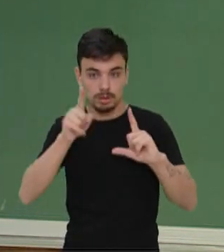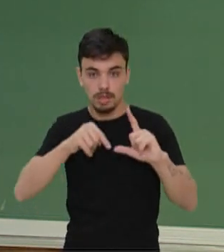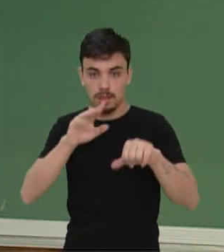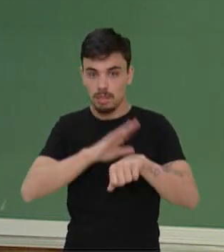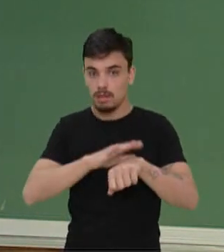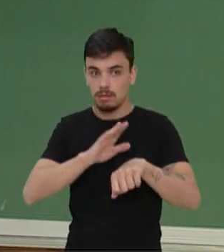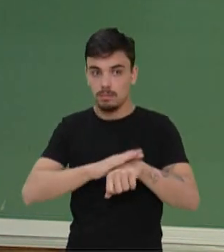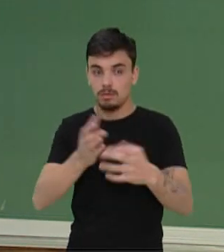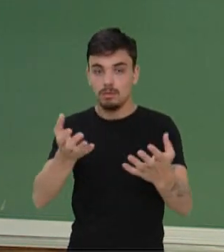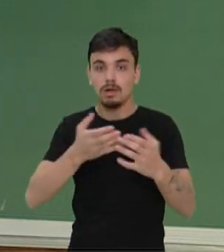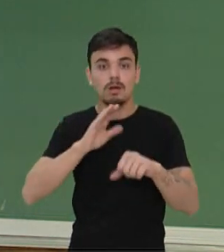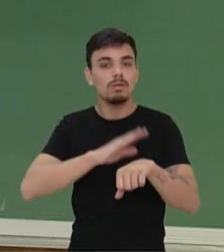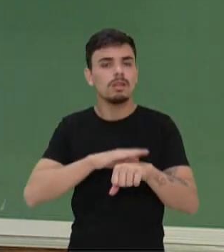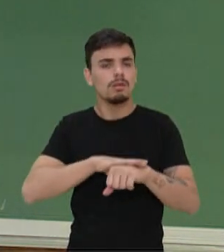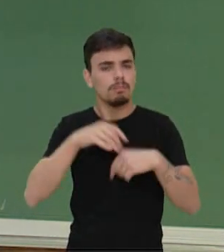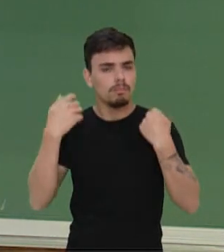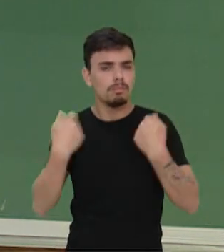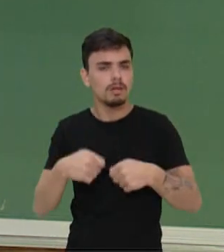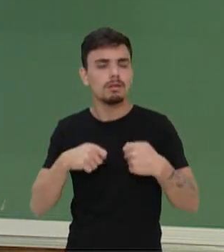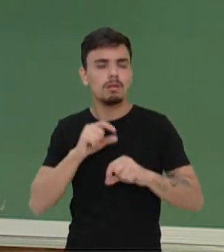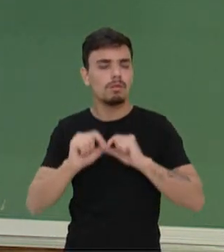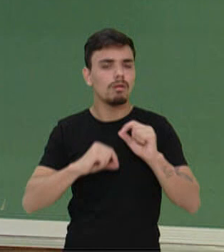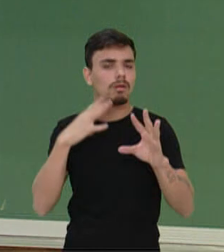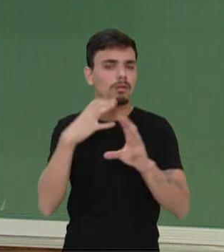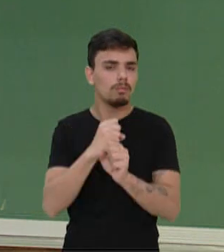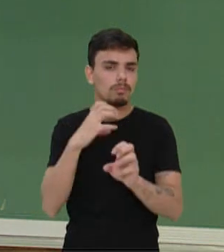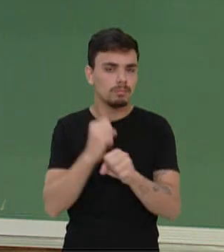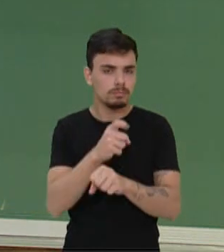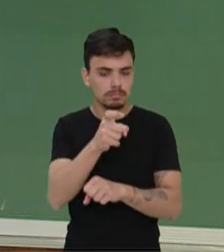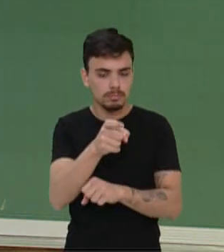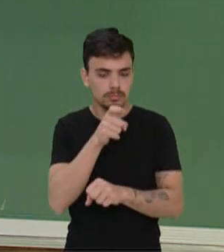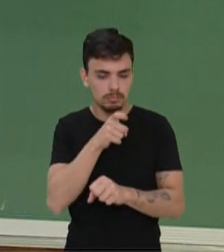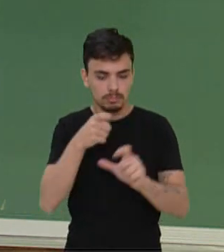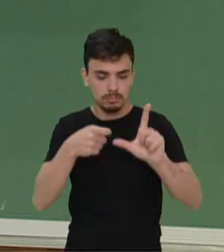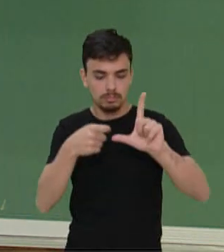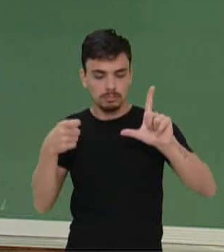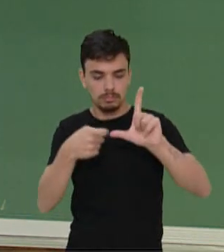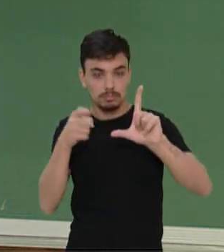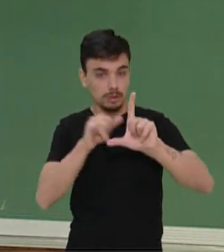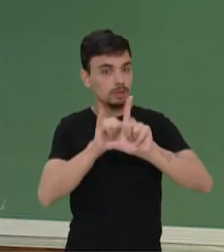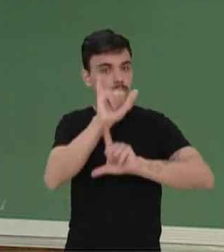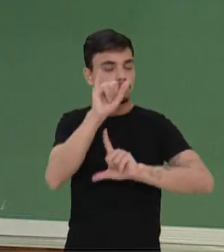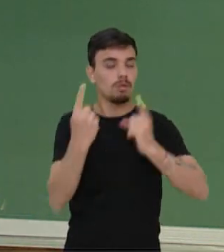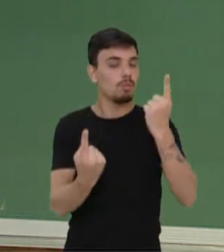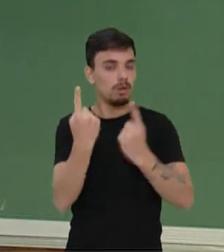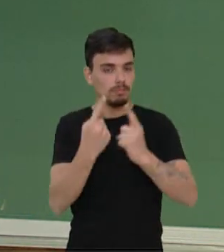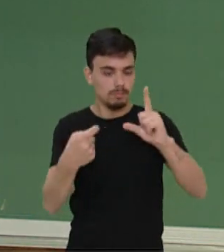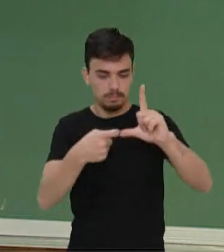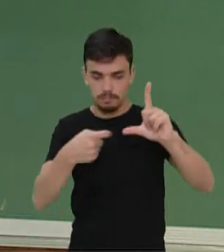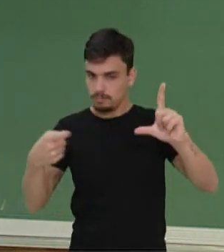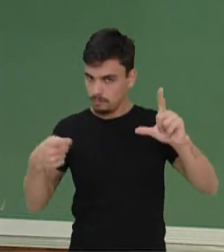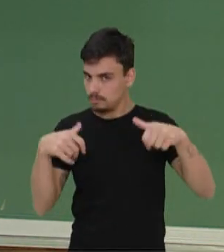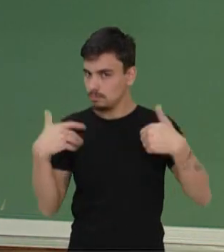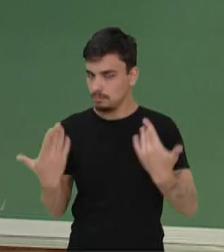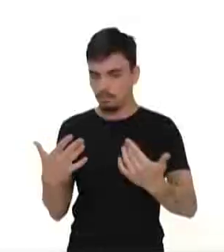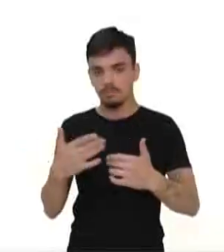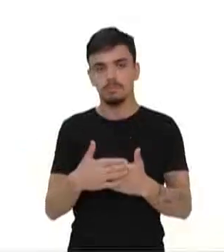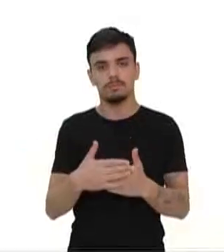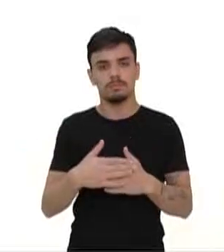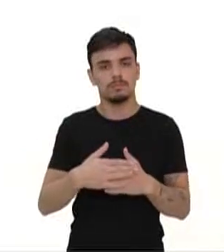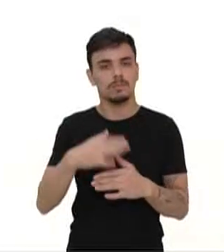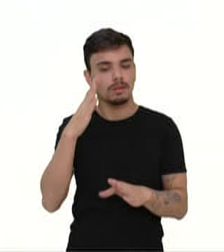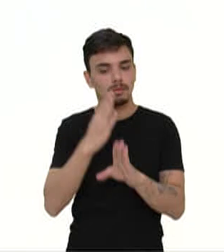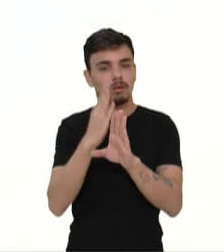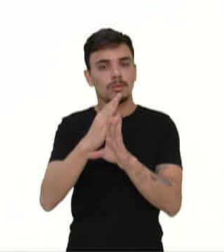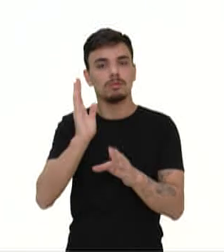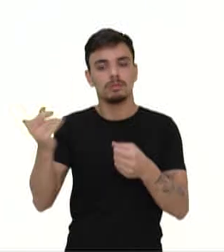o tempo necessário, eu vou calcular o quê? O x do vértice ou o y do vértice? Descobre aí, calcula e eu já volto com